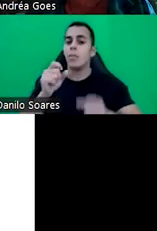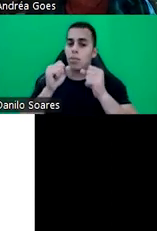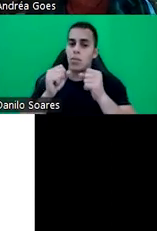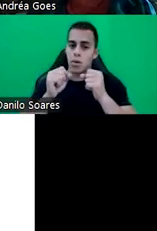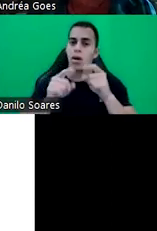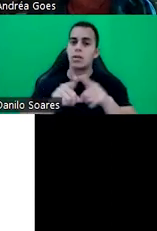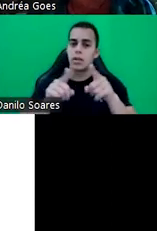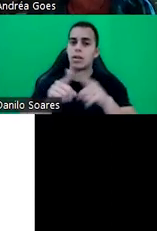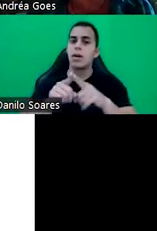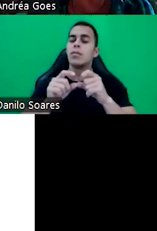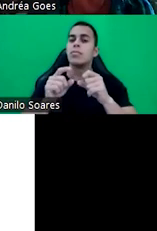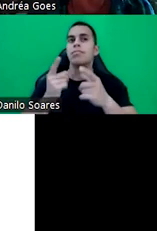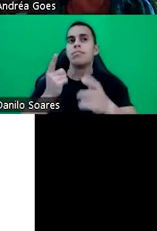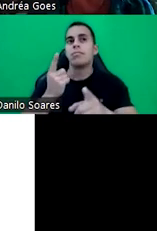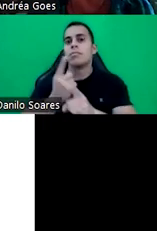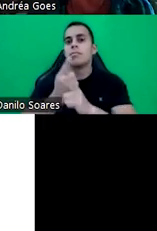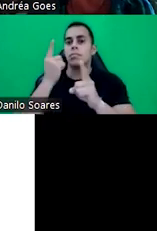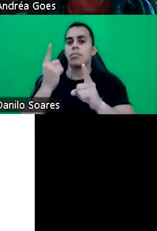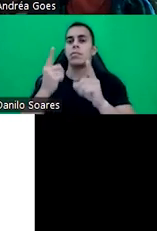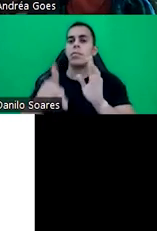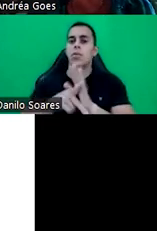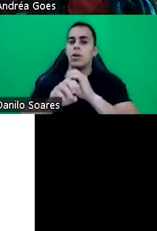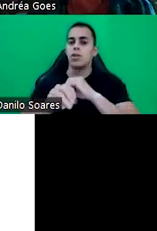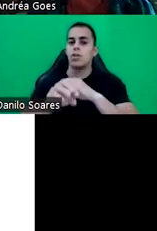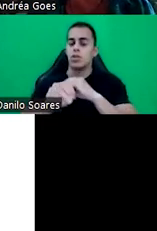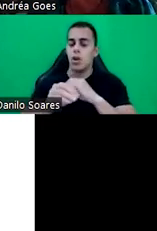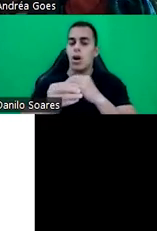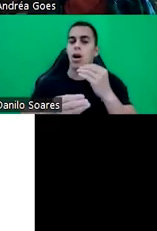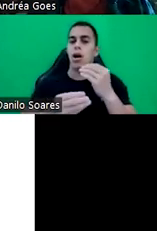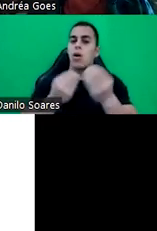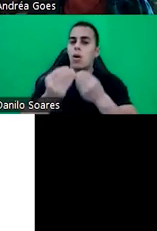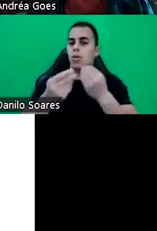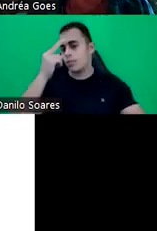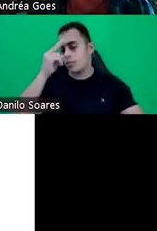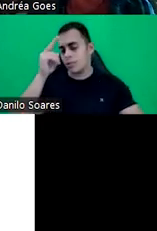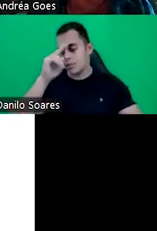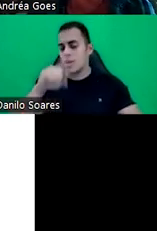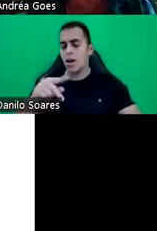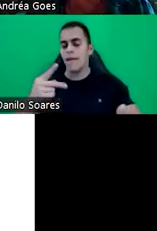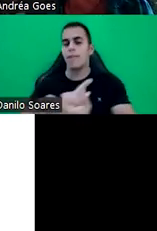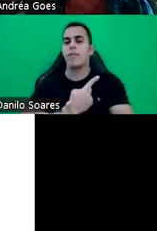resgatados, de uma certa forma, através de uma aula de história, porque são eventos que realmente